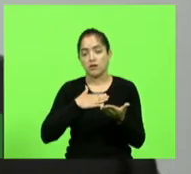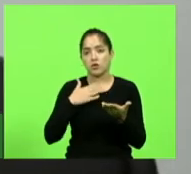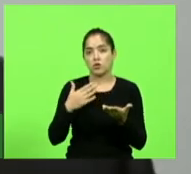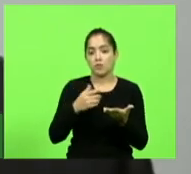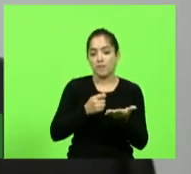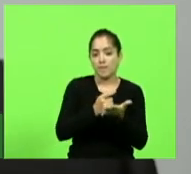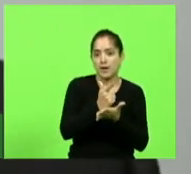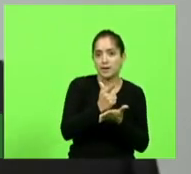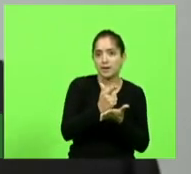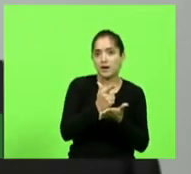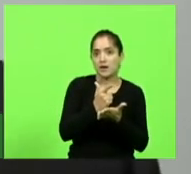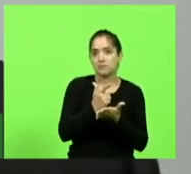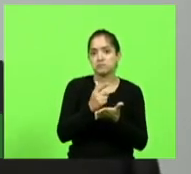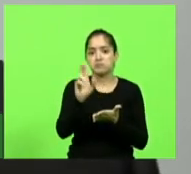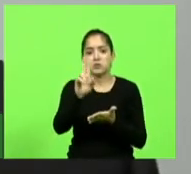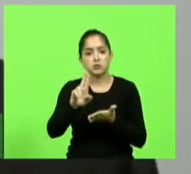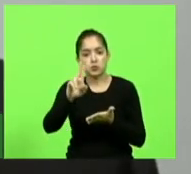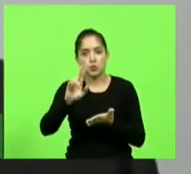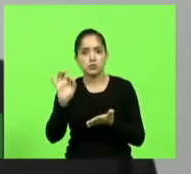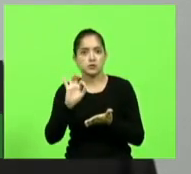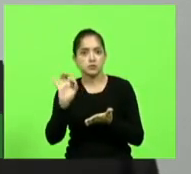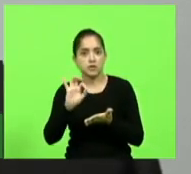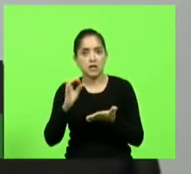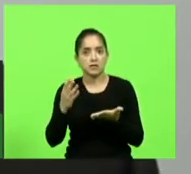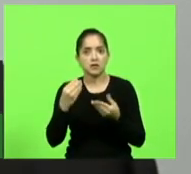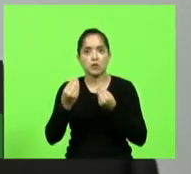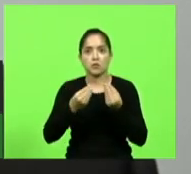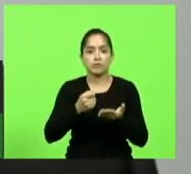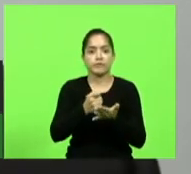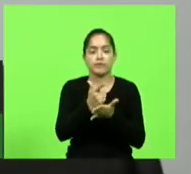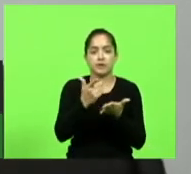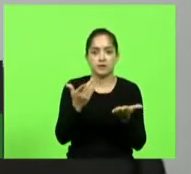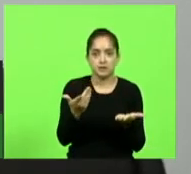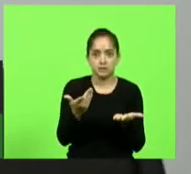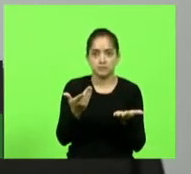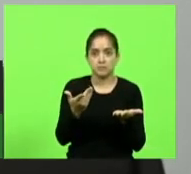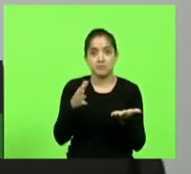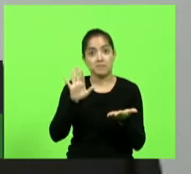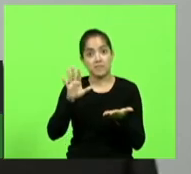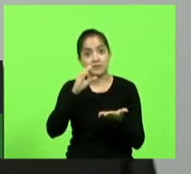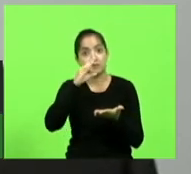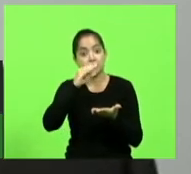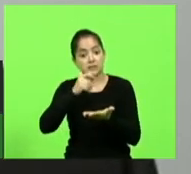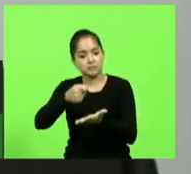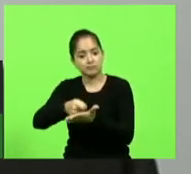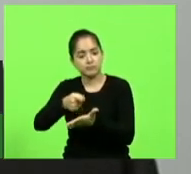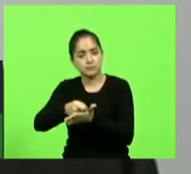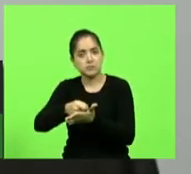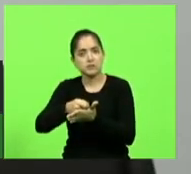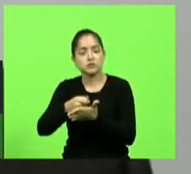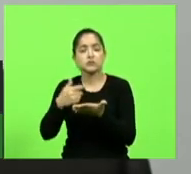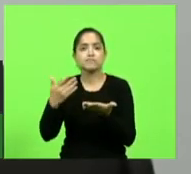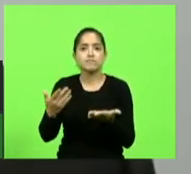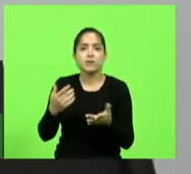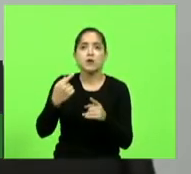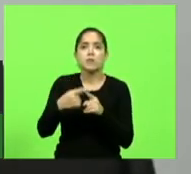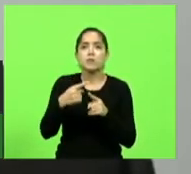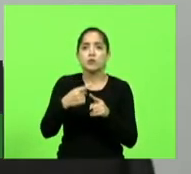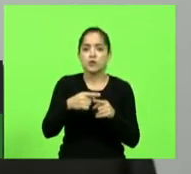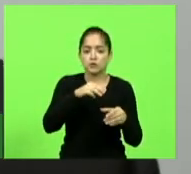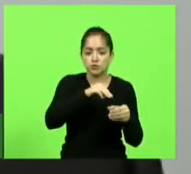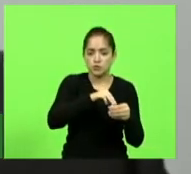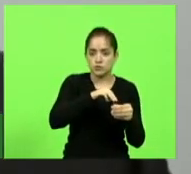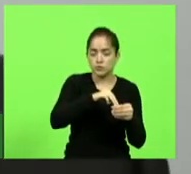pagar algo que não está consumindo. E a Casan insiste em fazer isso. Por que que os municípios, quando